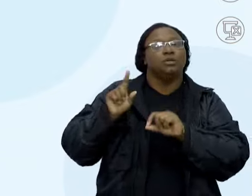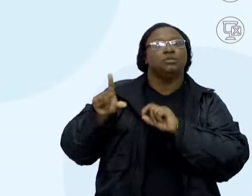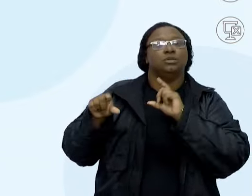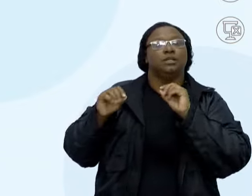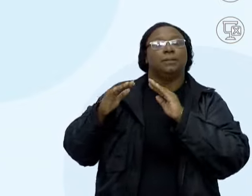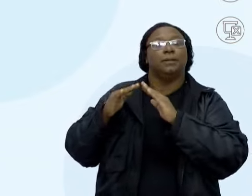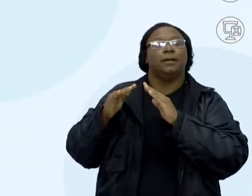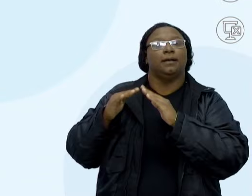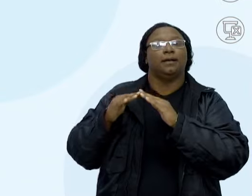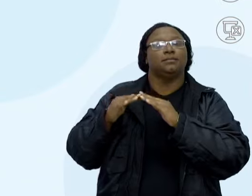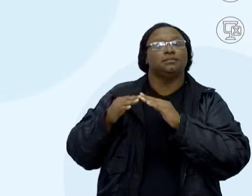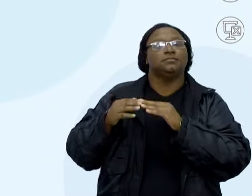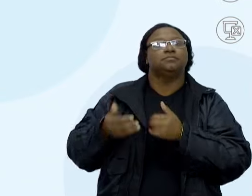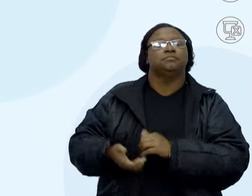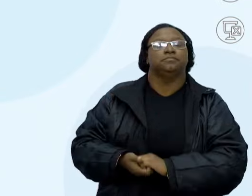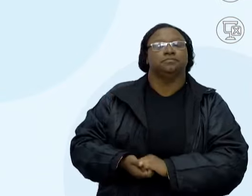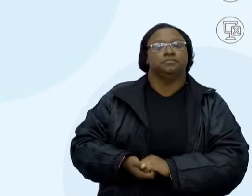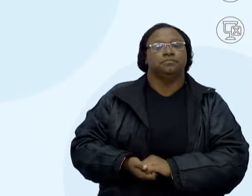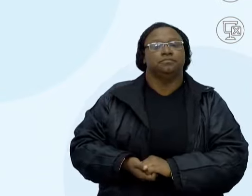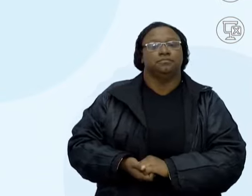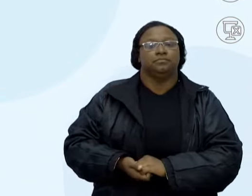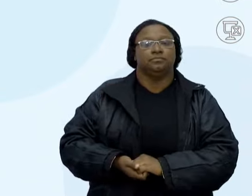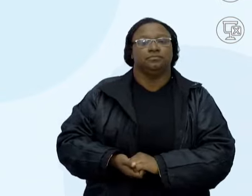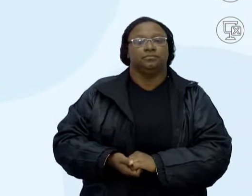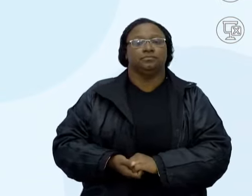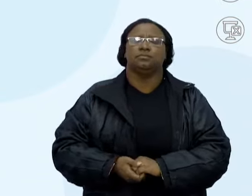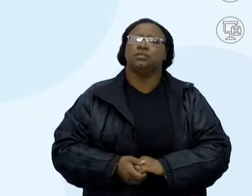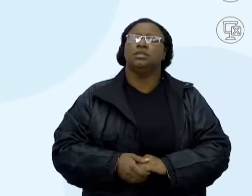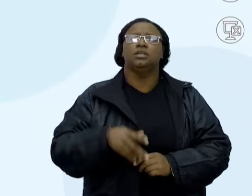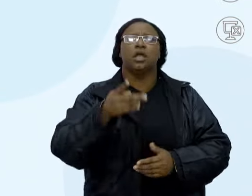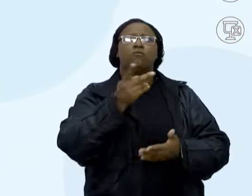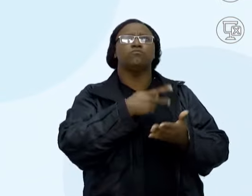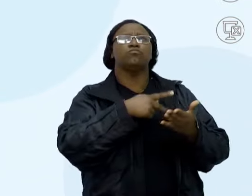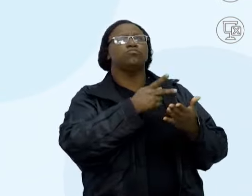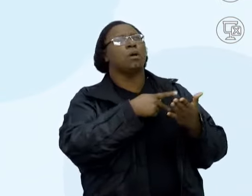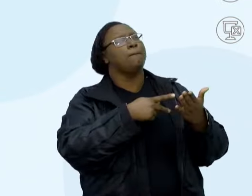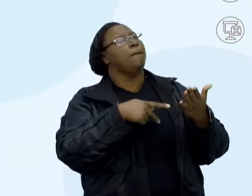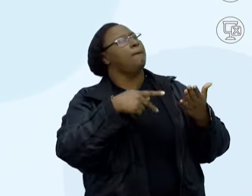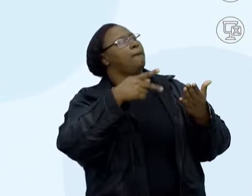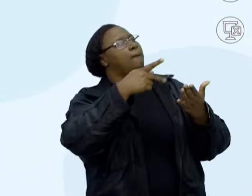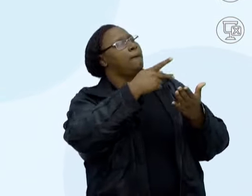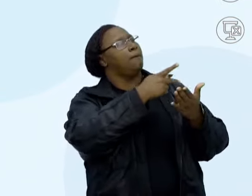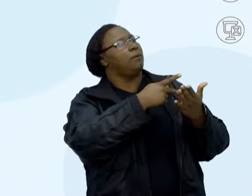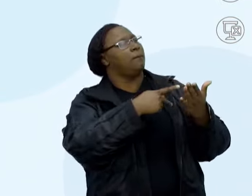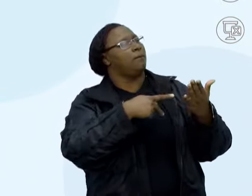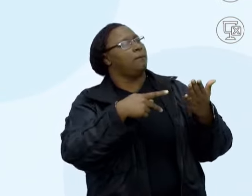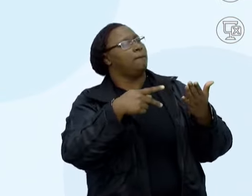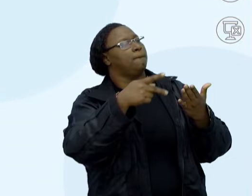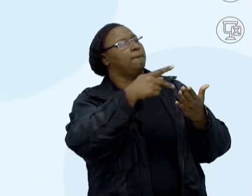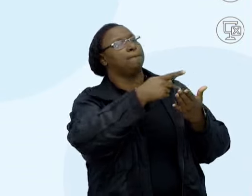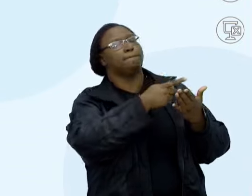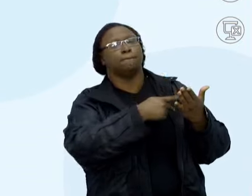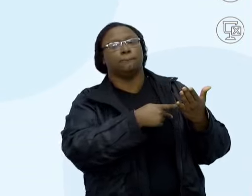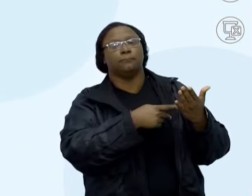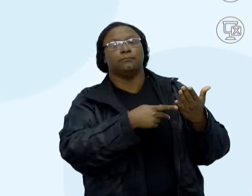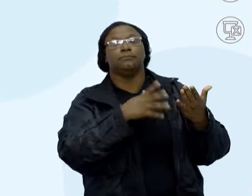padrão. E aí se eu for desenhar o meu